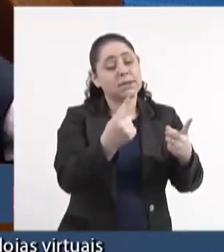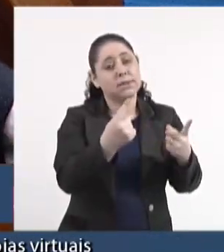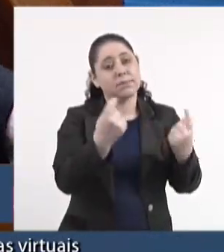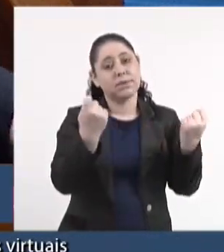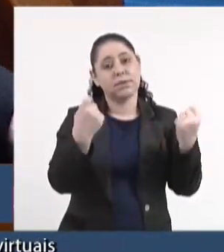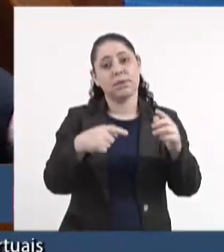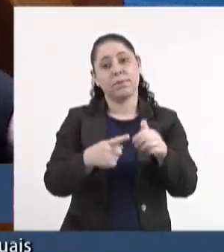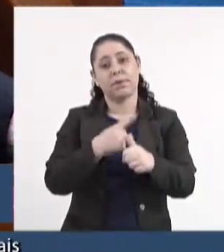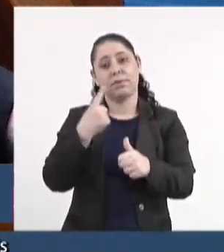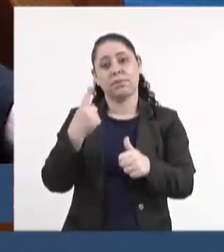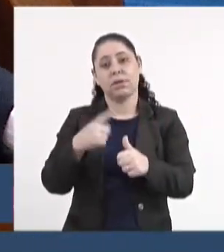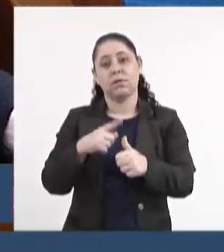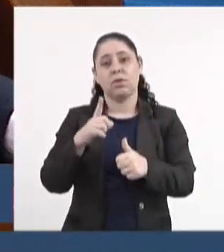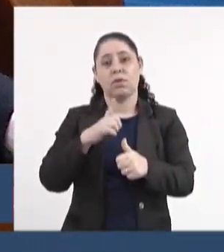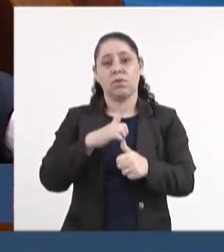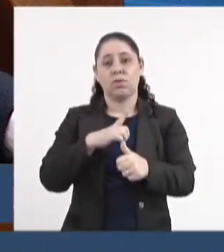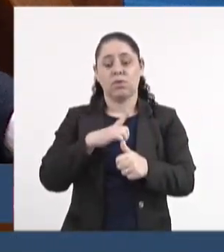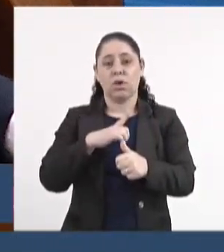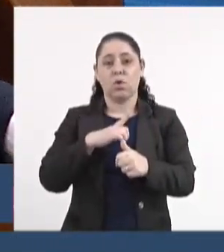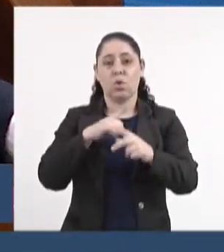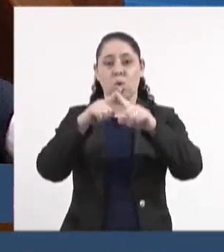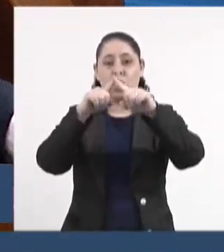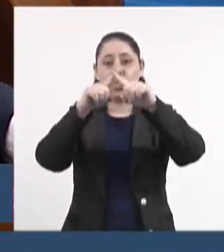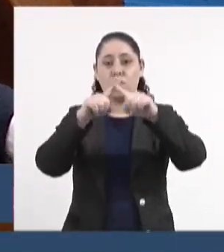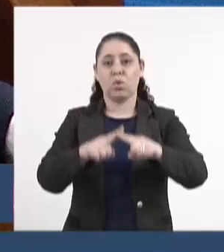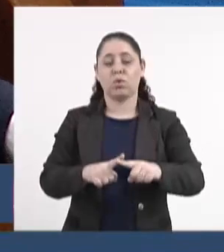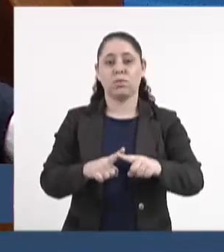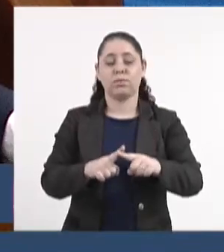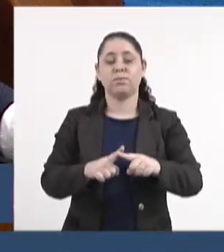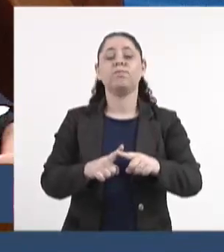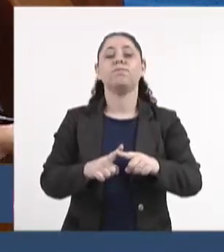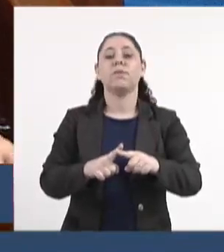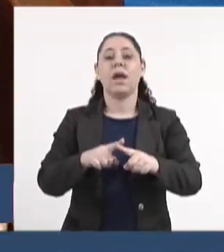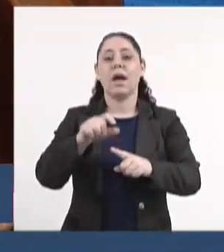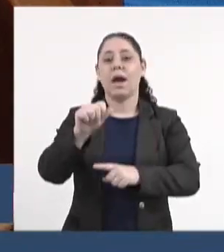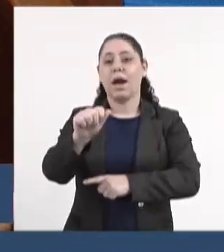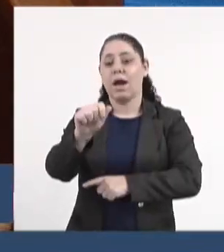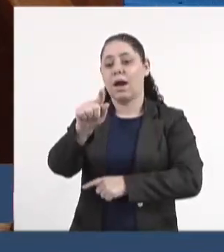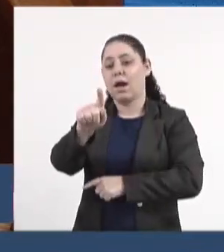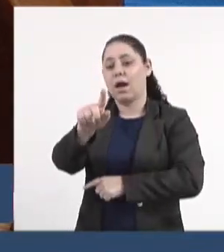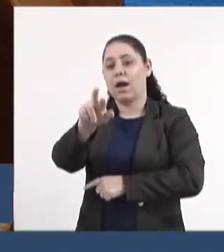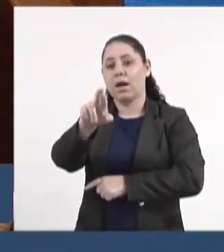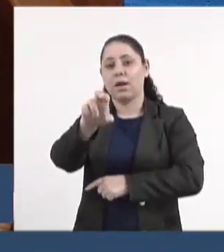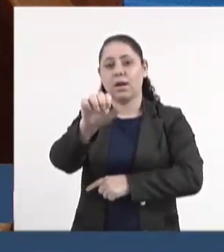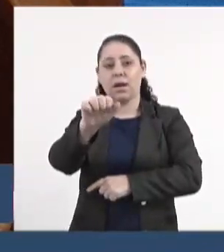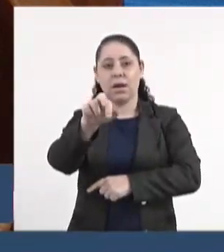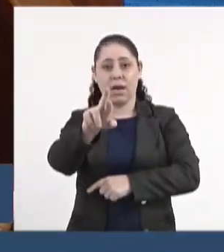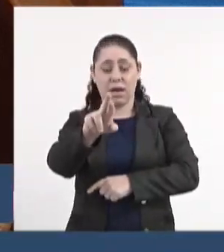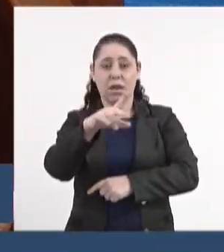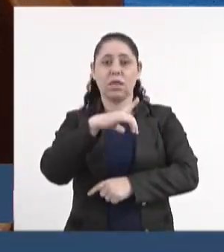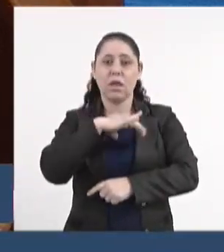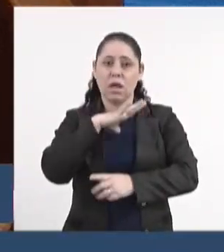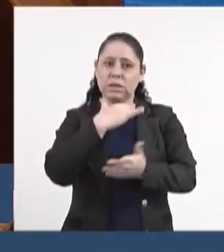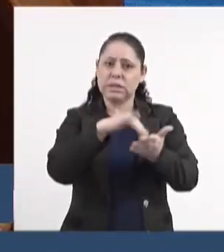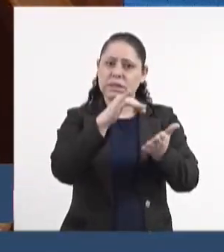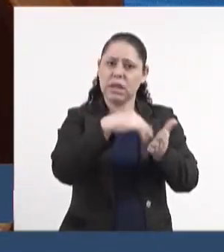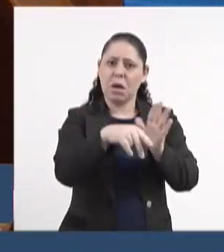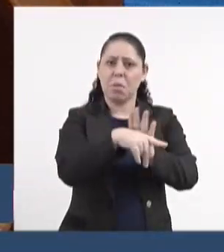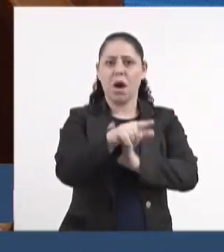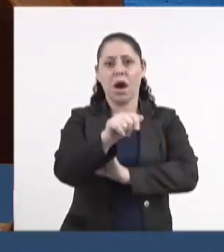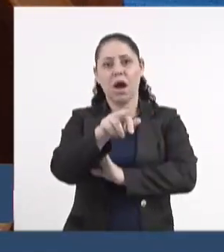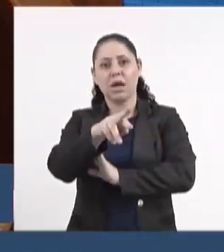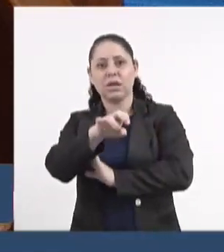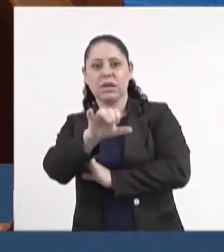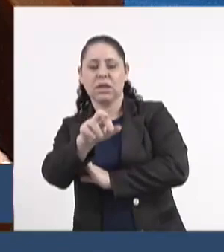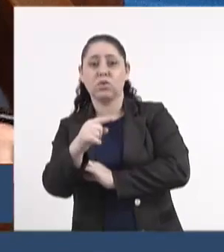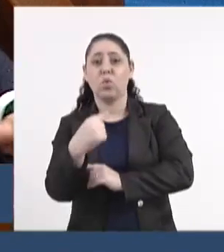precisamos ter concurso público para a Agraer. Tem escritórios da Agraer